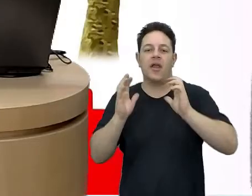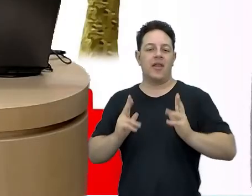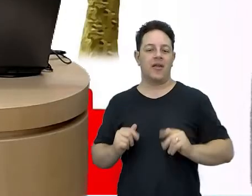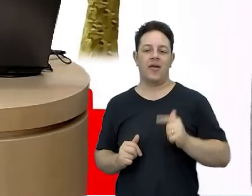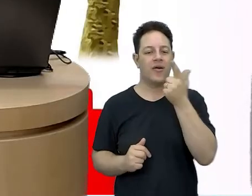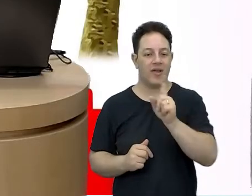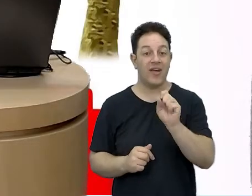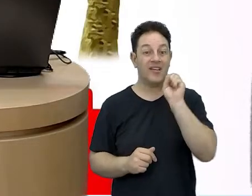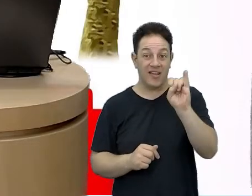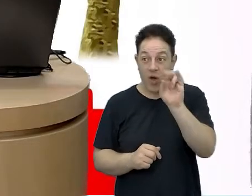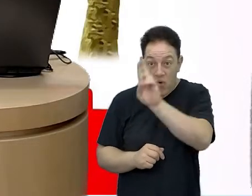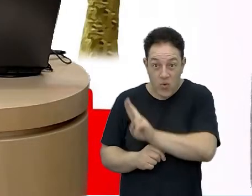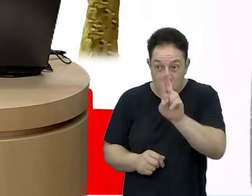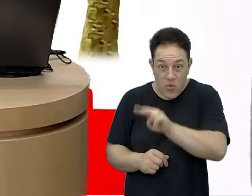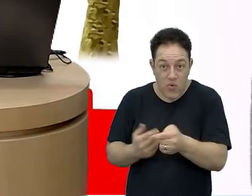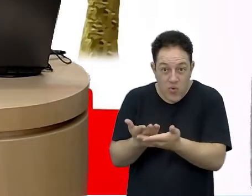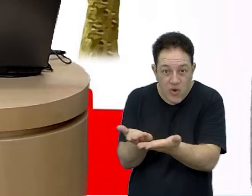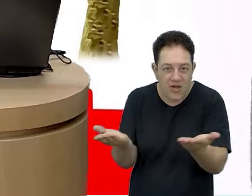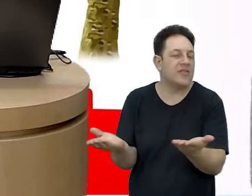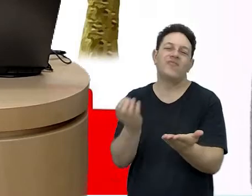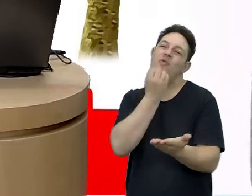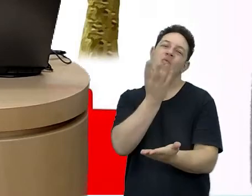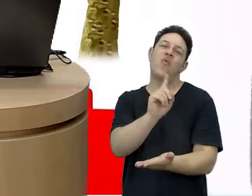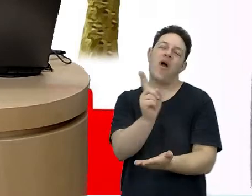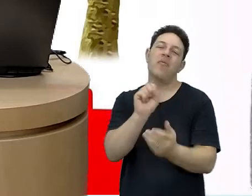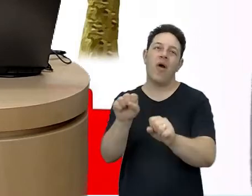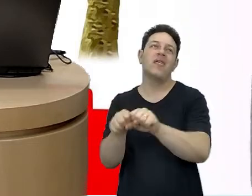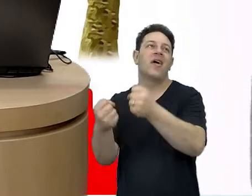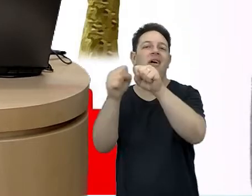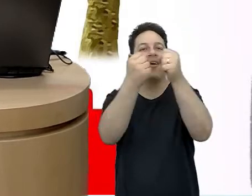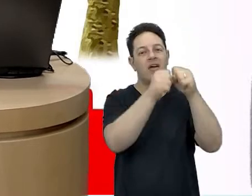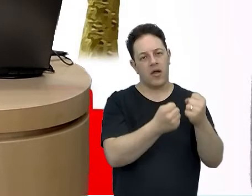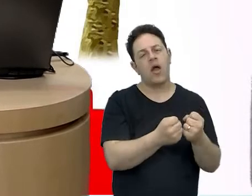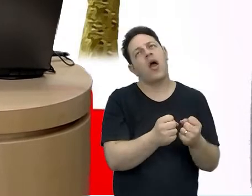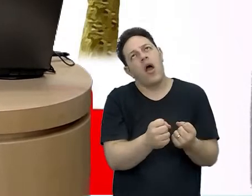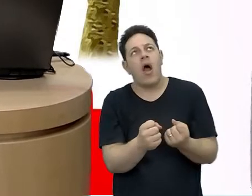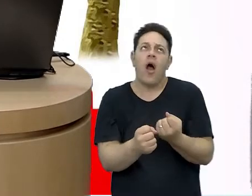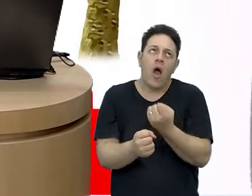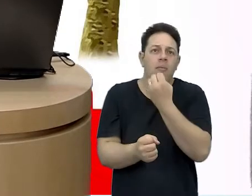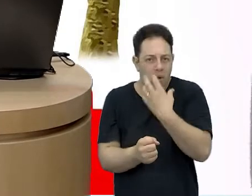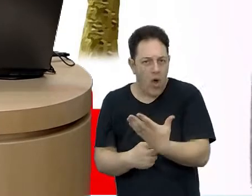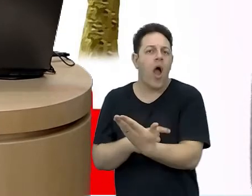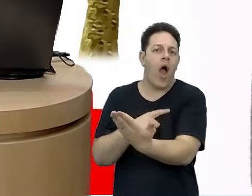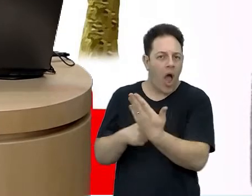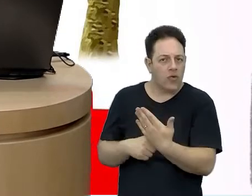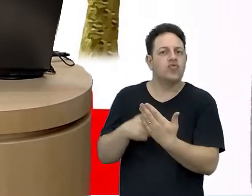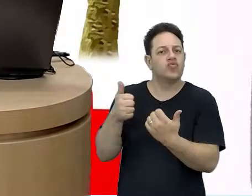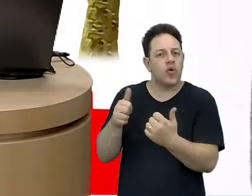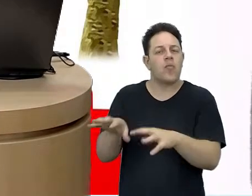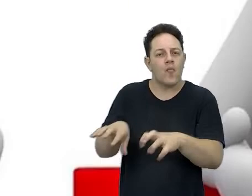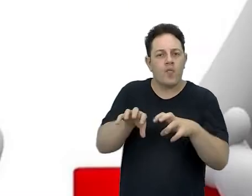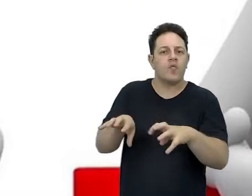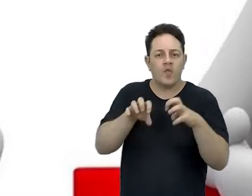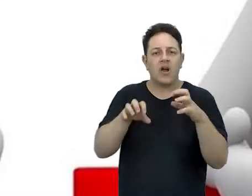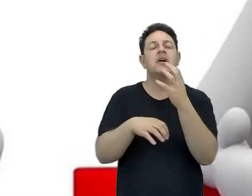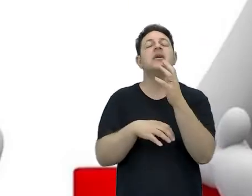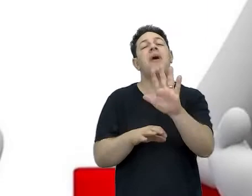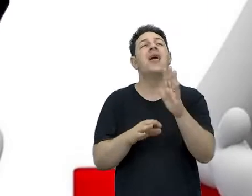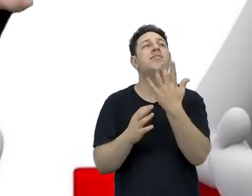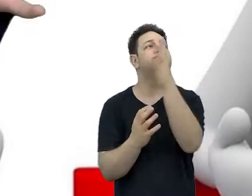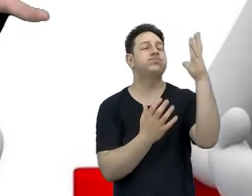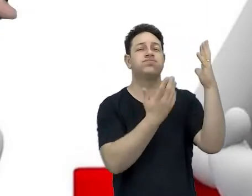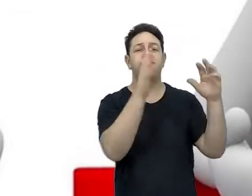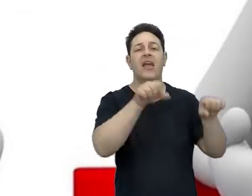não é muito recomendado. Exato. Tá certo? Embora seja uma coisa muito eficiente, aproveita bem o combustível, mas ambientalmente não é